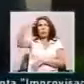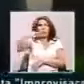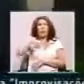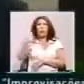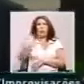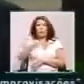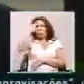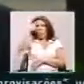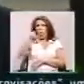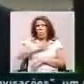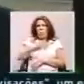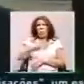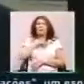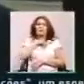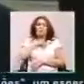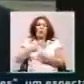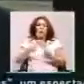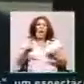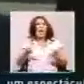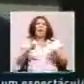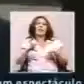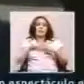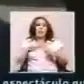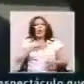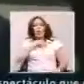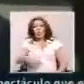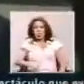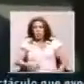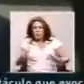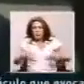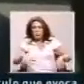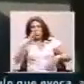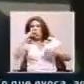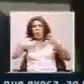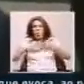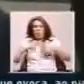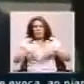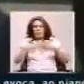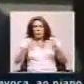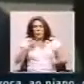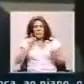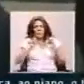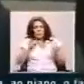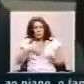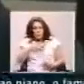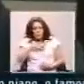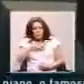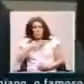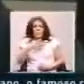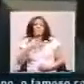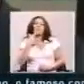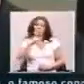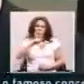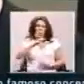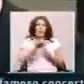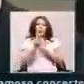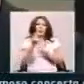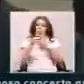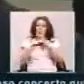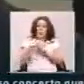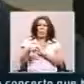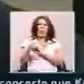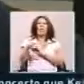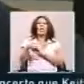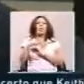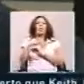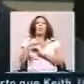psicológico. O consentimento tem que ser um consentimento expresso, não posso ser um consentimento tácito. E percebe-se que o calouro, mediante aquela circunstância de facto, está impedido de